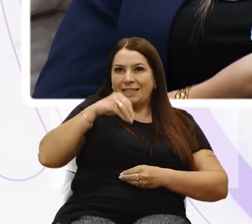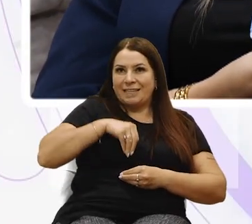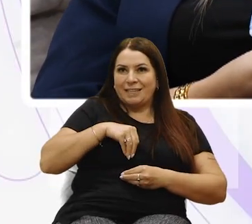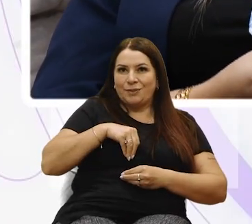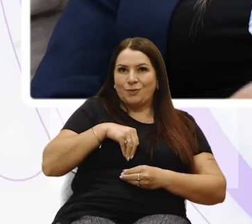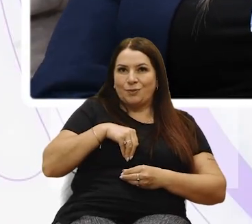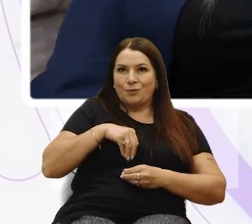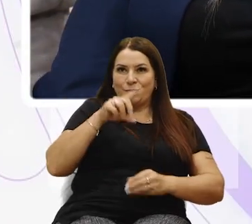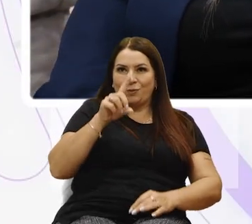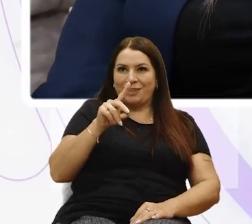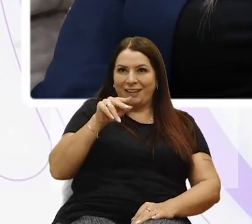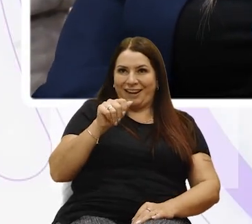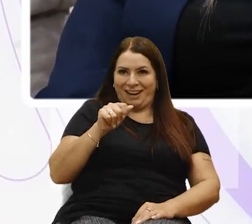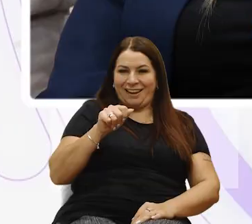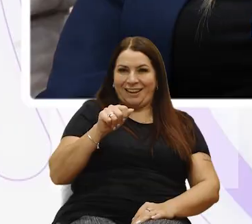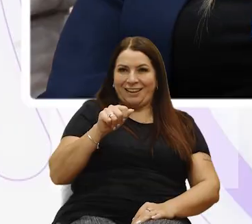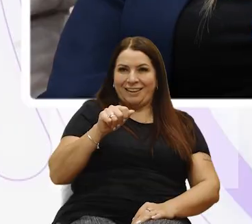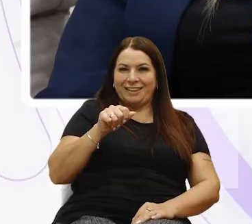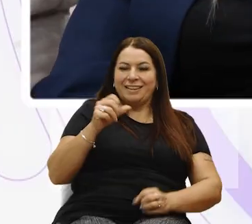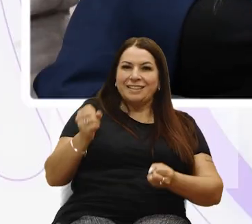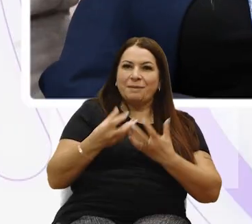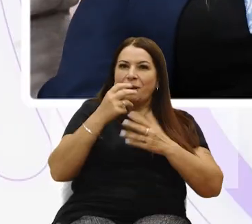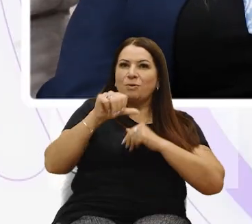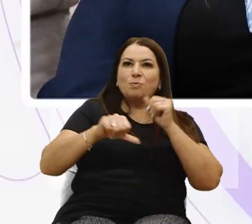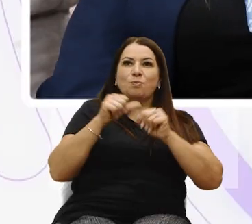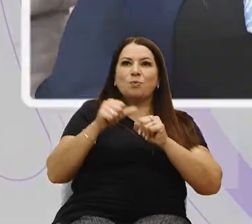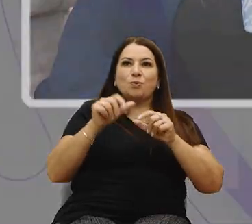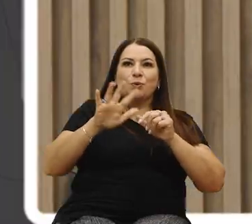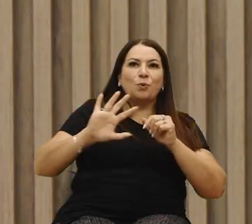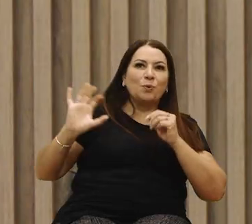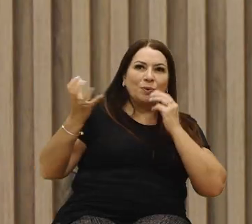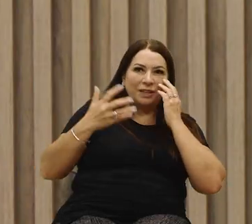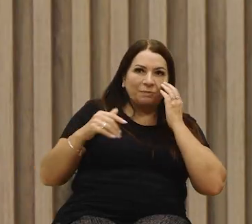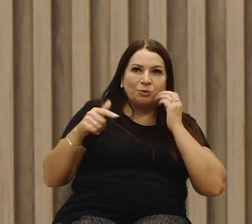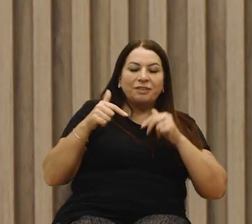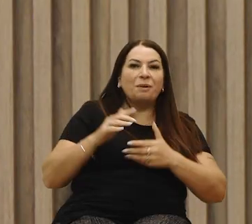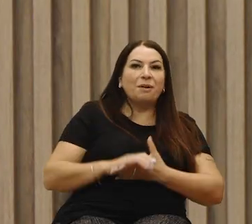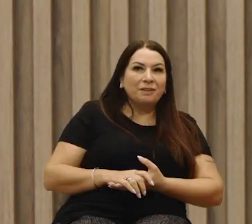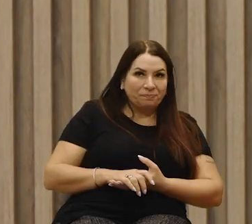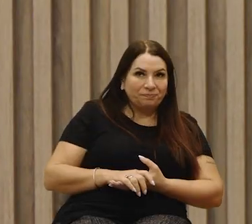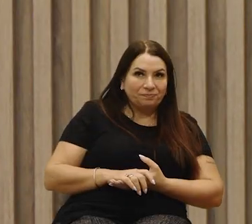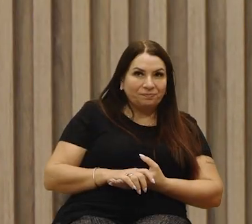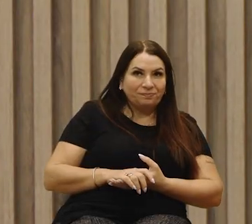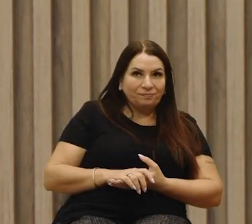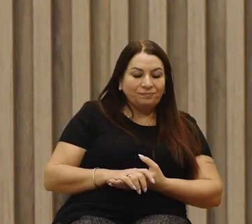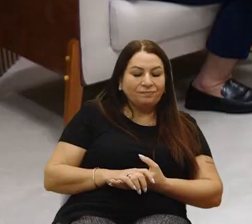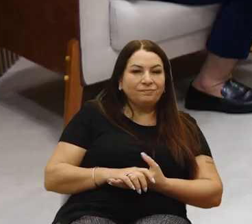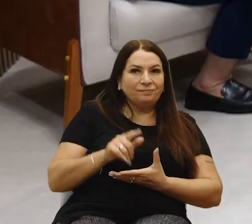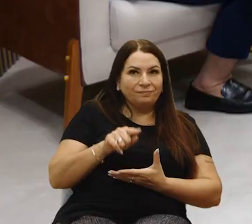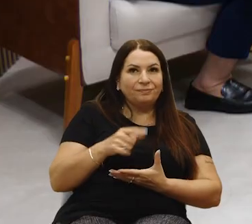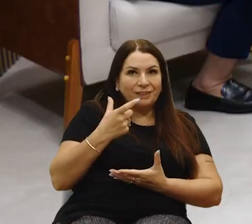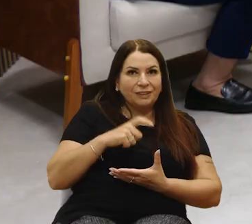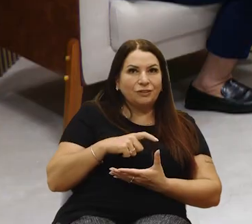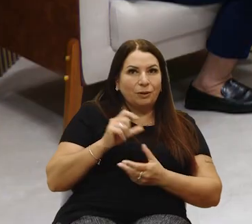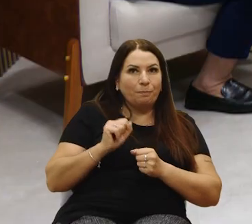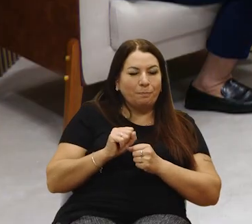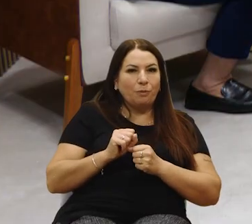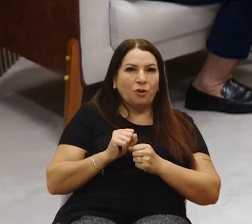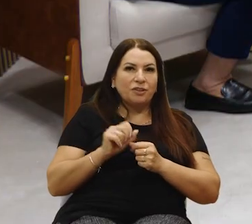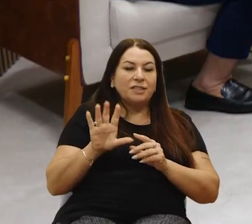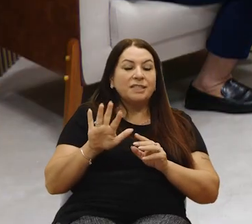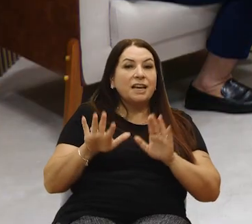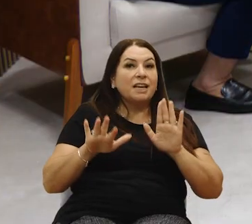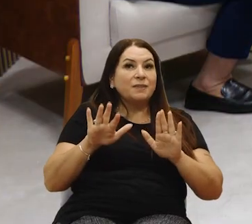DNA. Celebrar muda os ambientes, o clima no ambiente de trabalho? Sim, mas eu acho que ele pode ser também